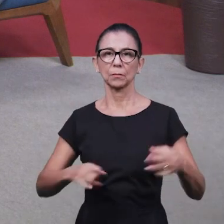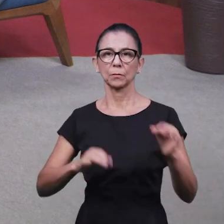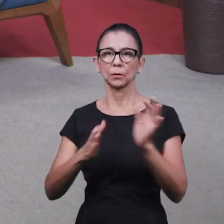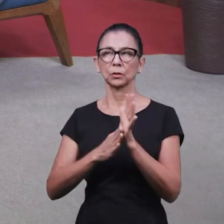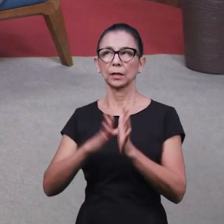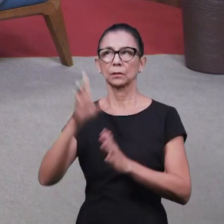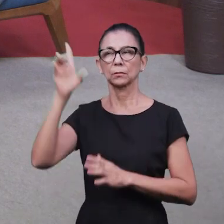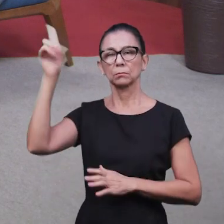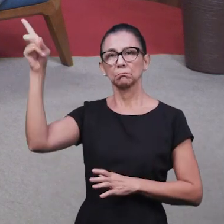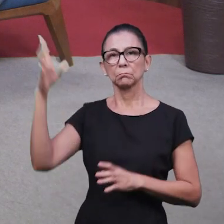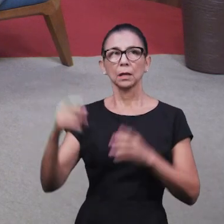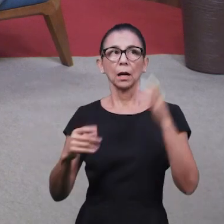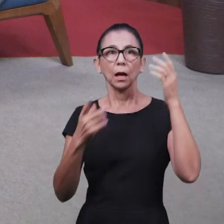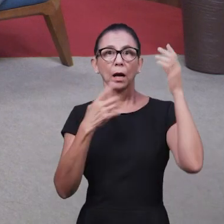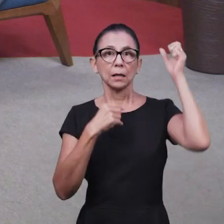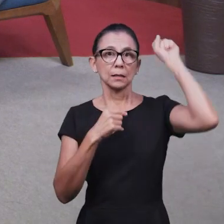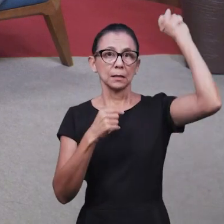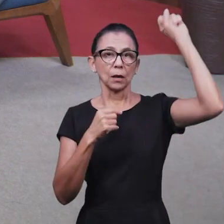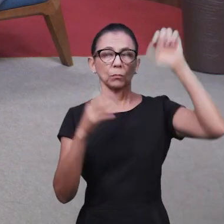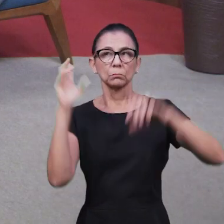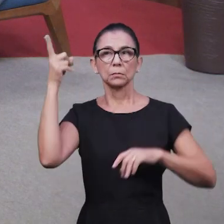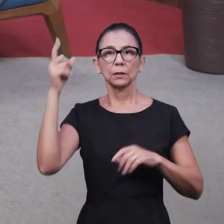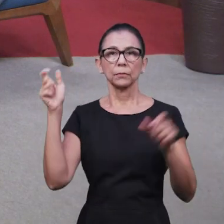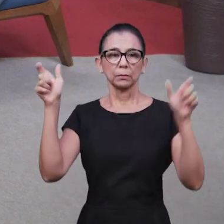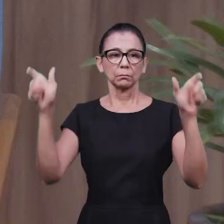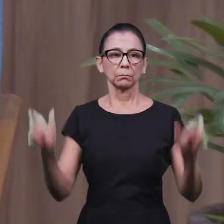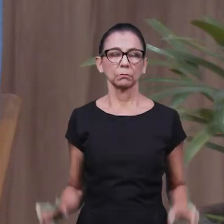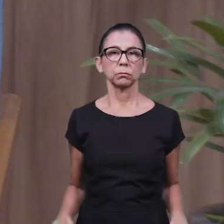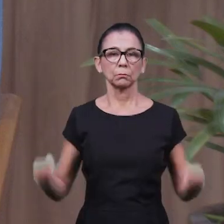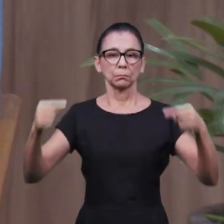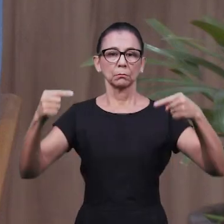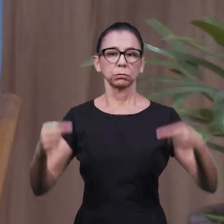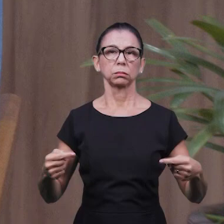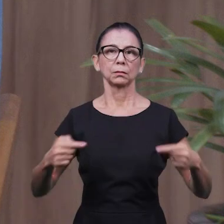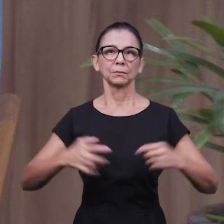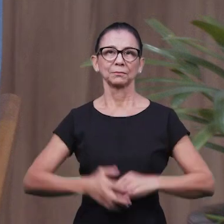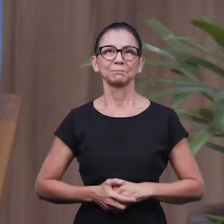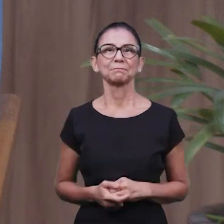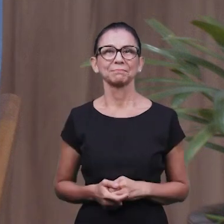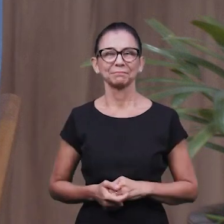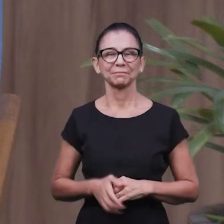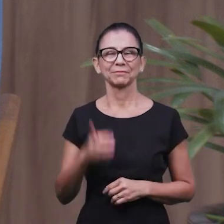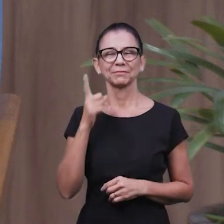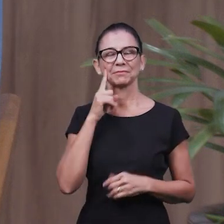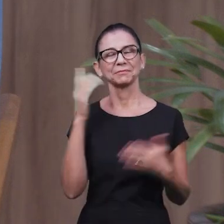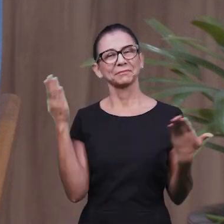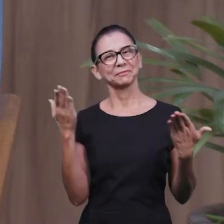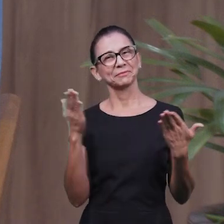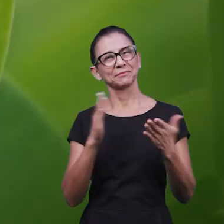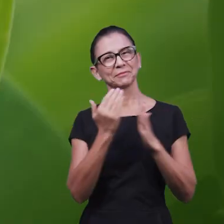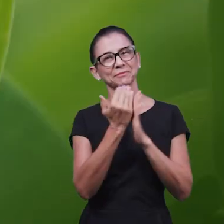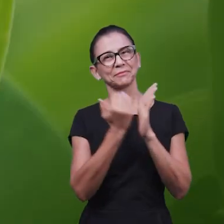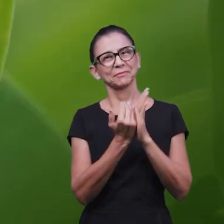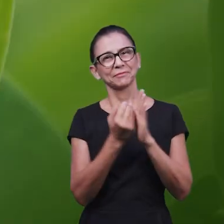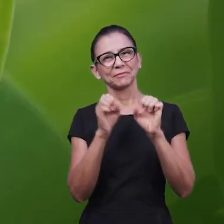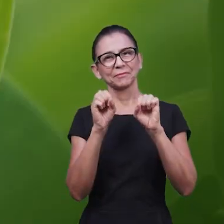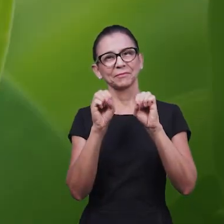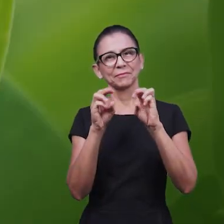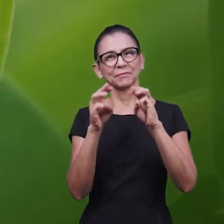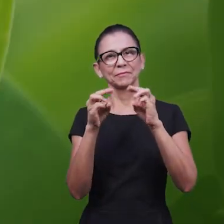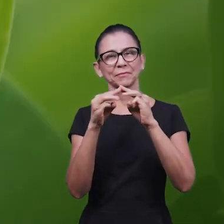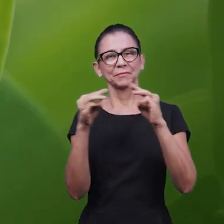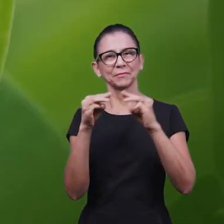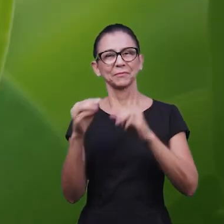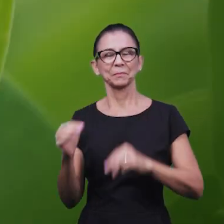longa guerra entre a casa de Saul e a casa de Davi. Assista agora ao quadro Lições do Manaim.